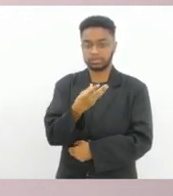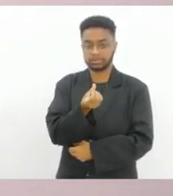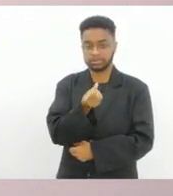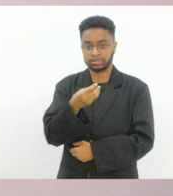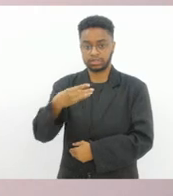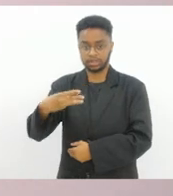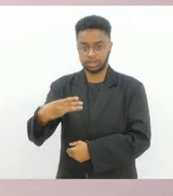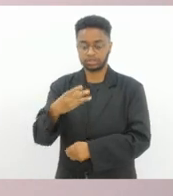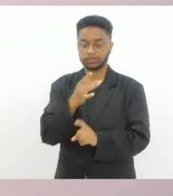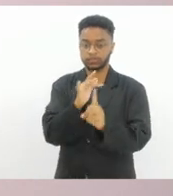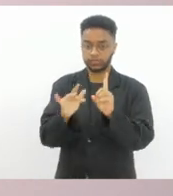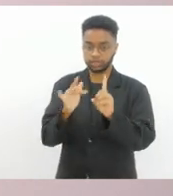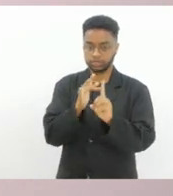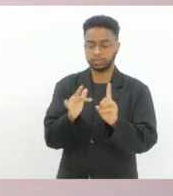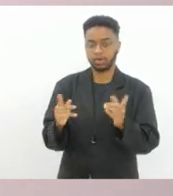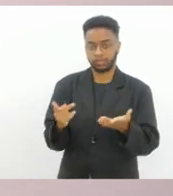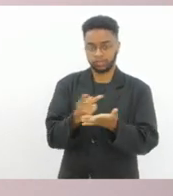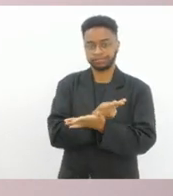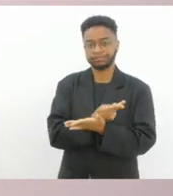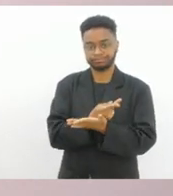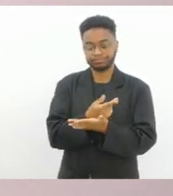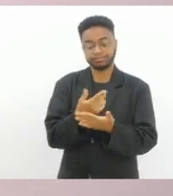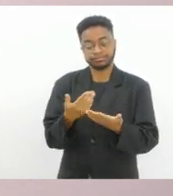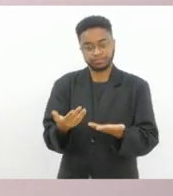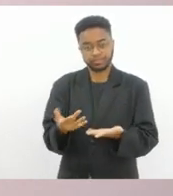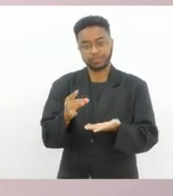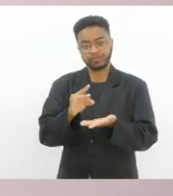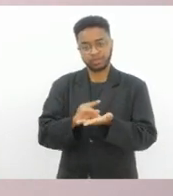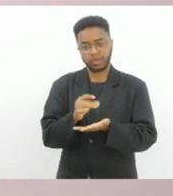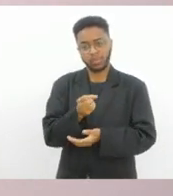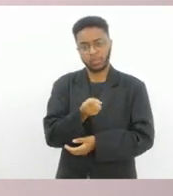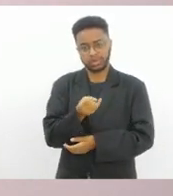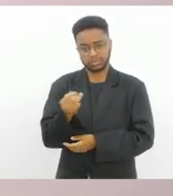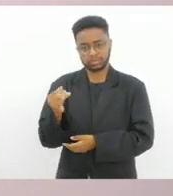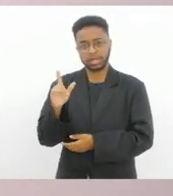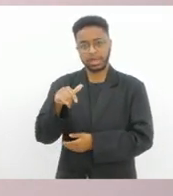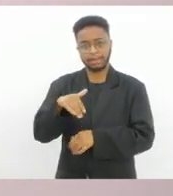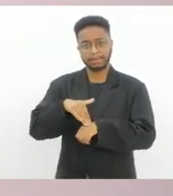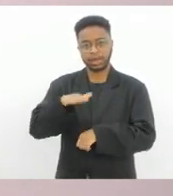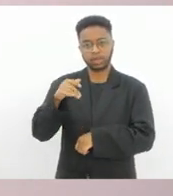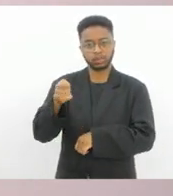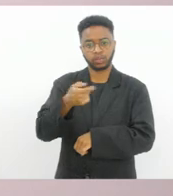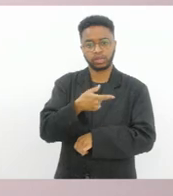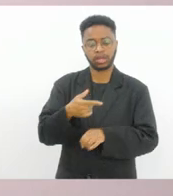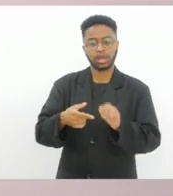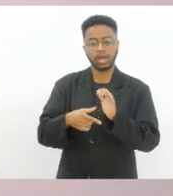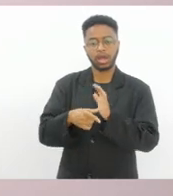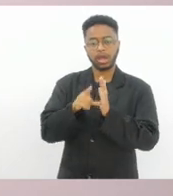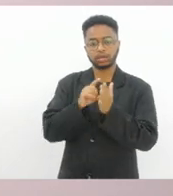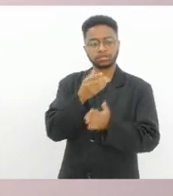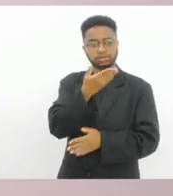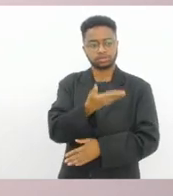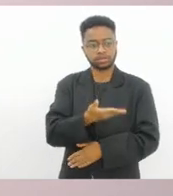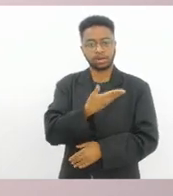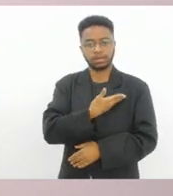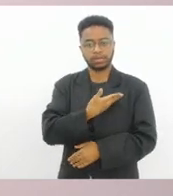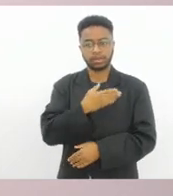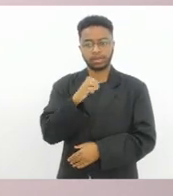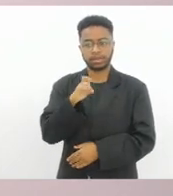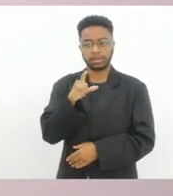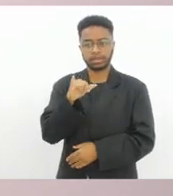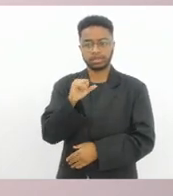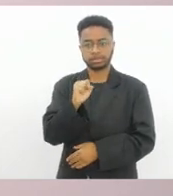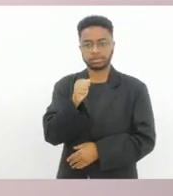7.363 vítimas, né? E aí esse número é um número um pouco mais amplo do que o apresentado antes pela minha querida colega